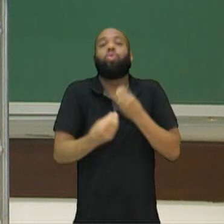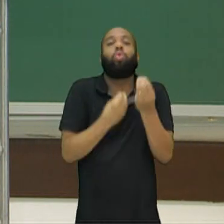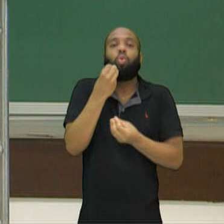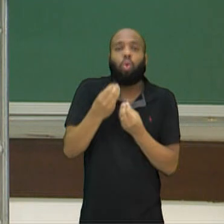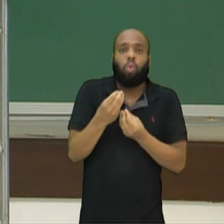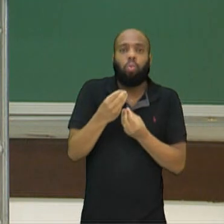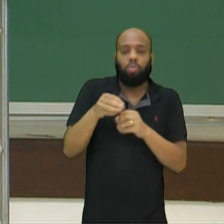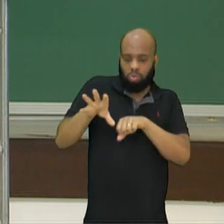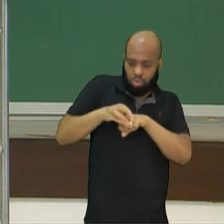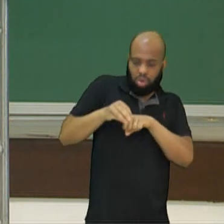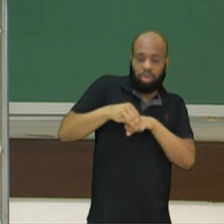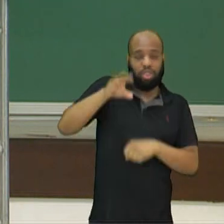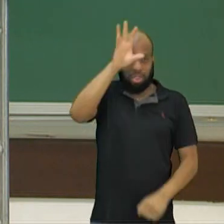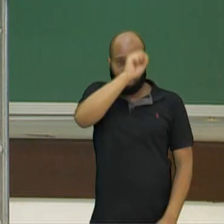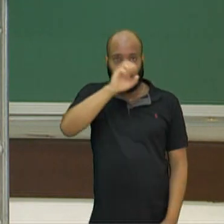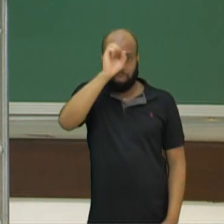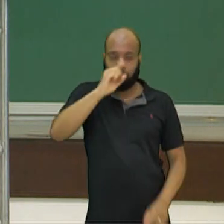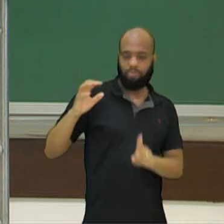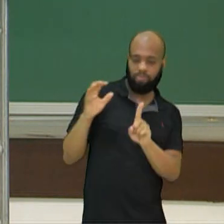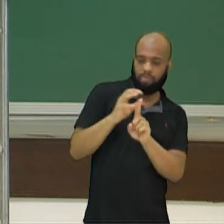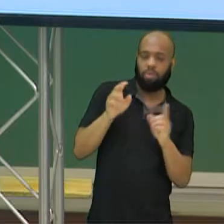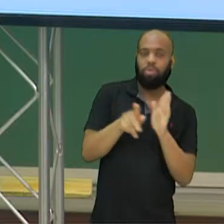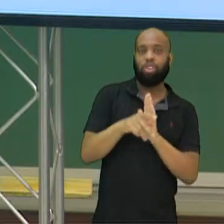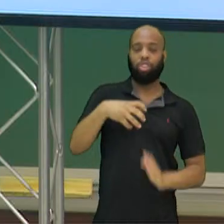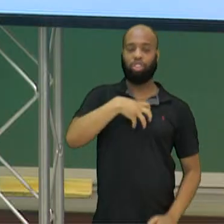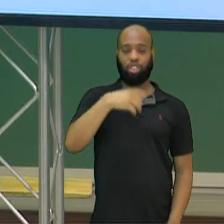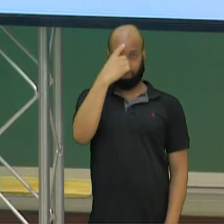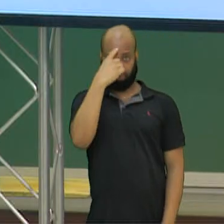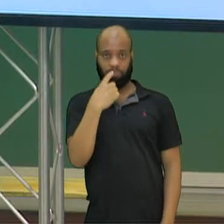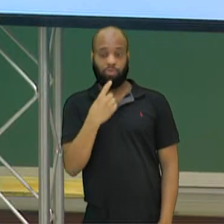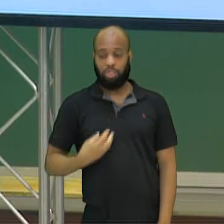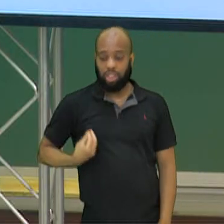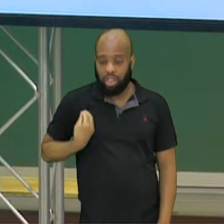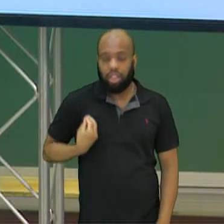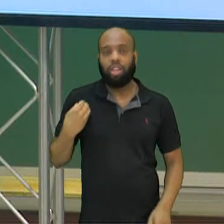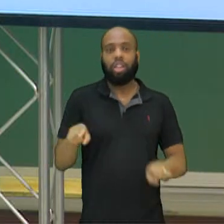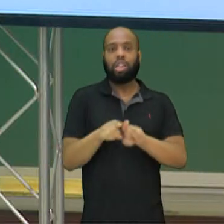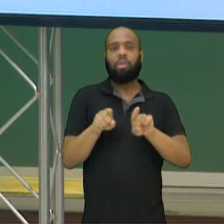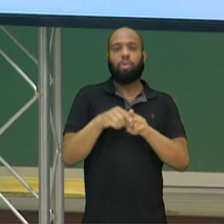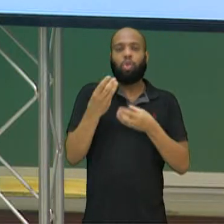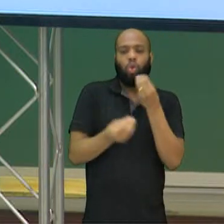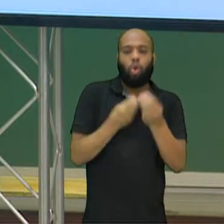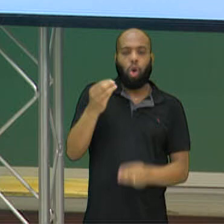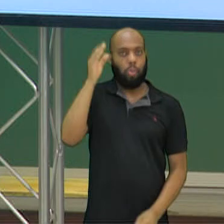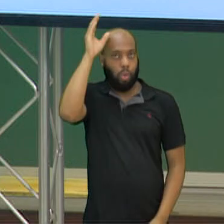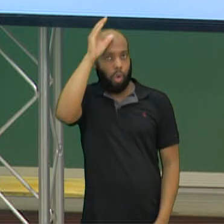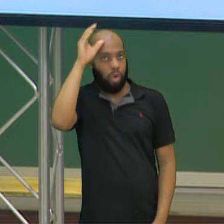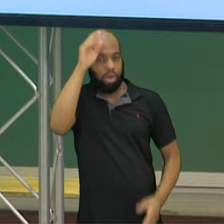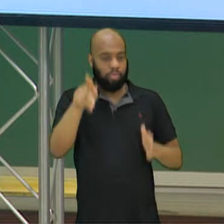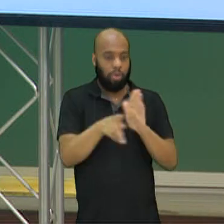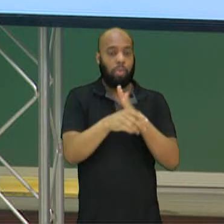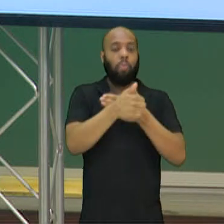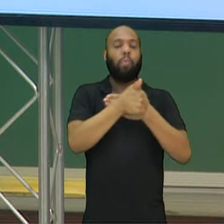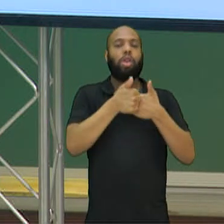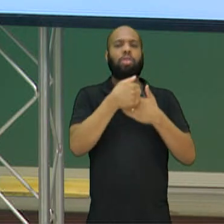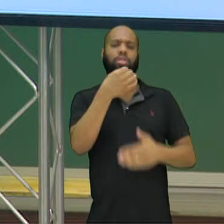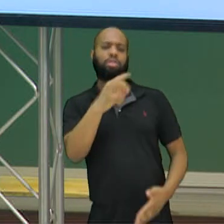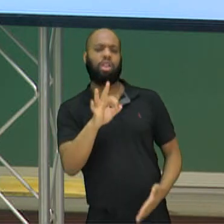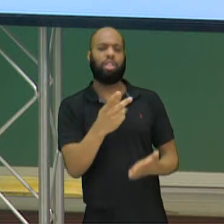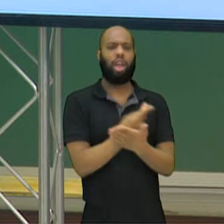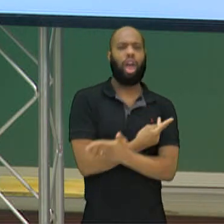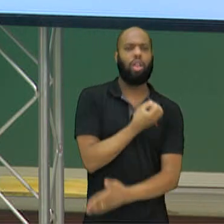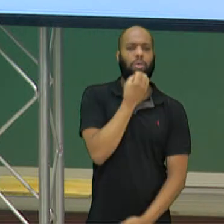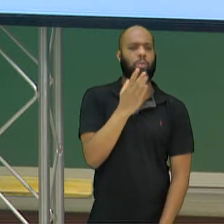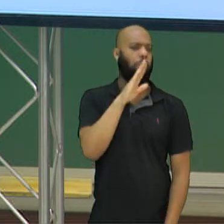adquirido, influencia no nosso estilo de vida, na nossa consciência moral, do que é certo, do que é errado, do que é bom, do que é